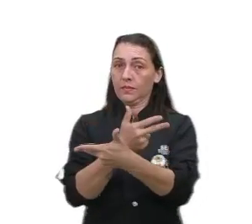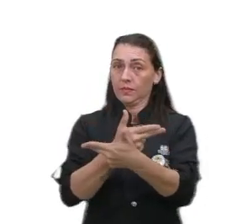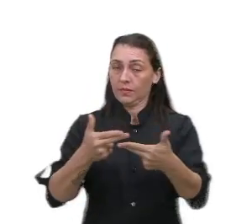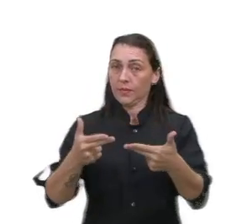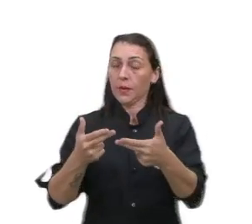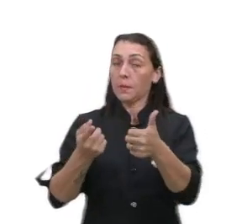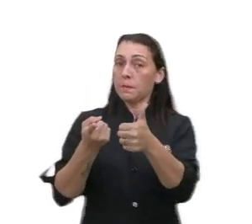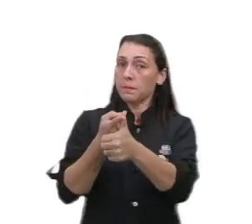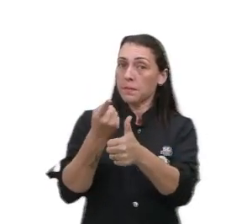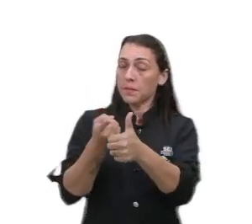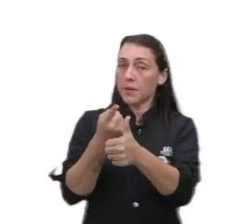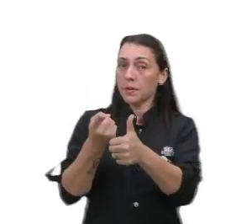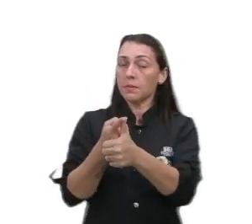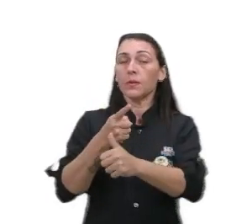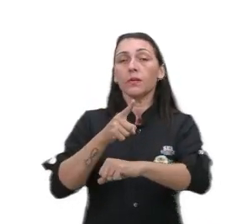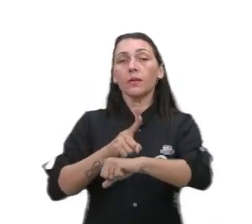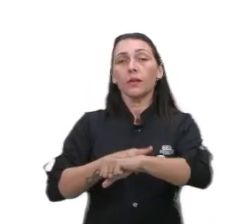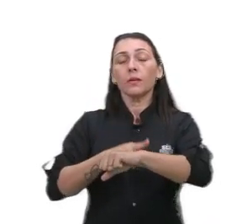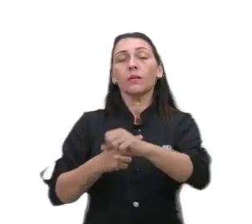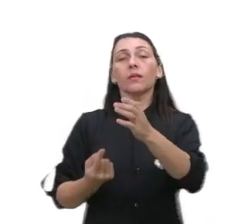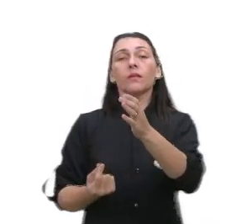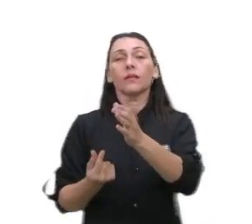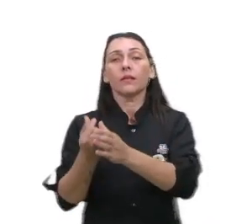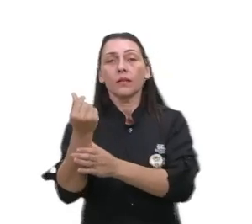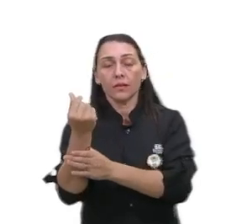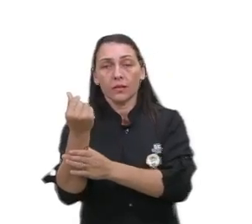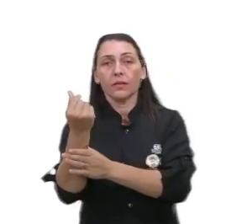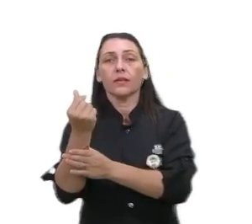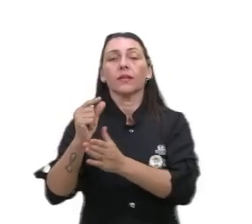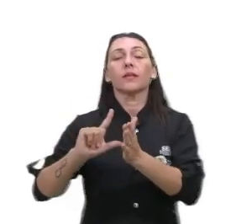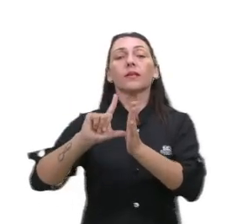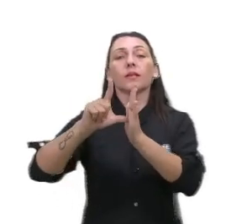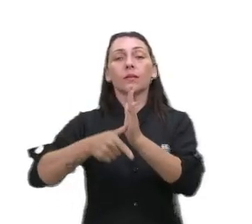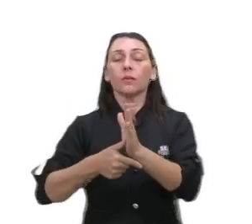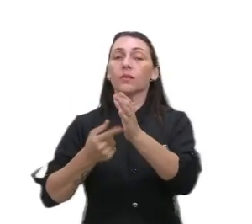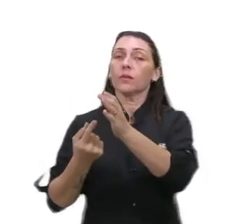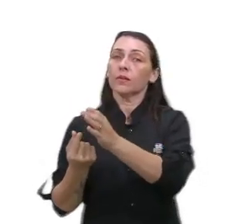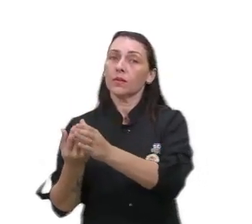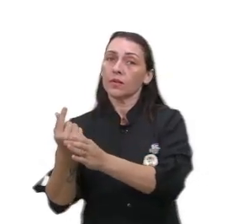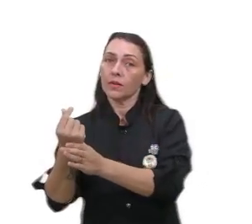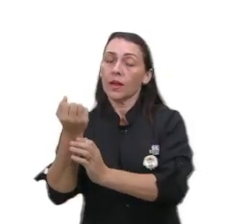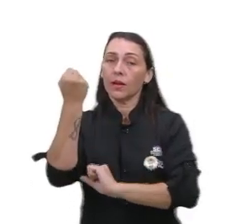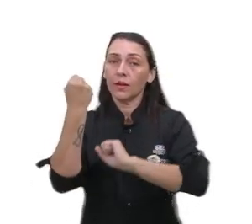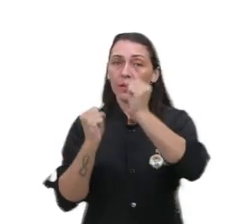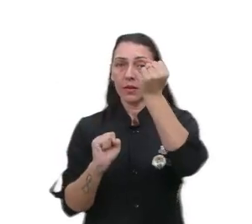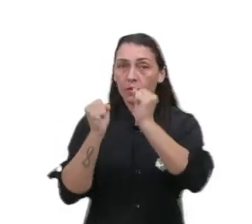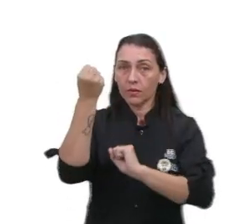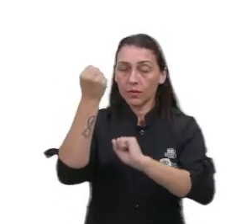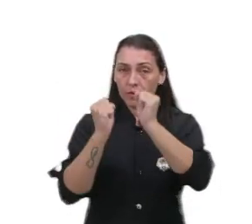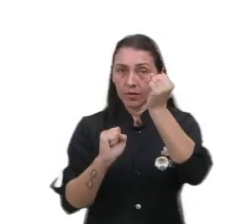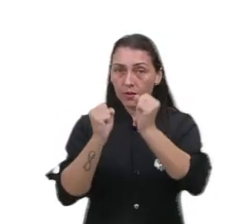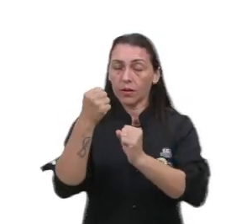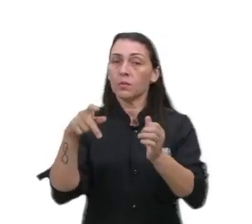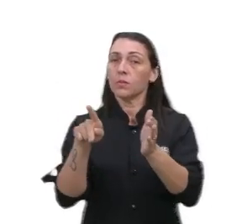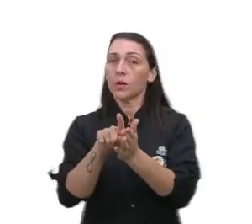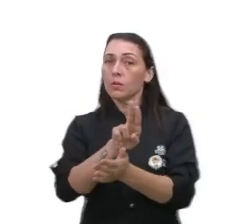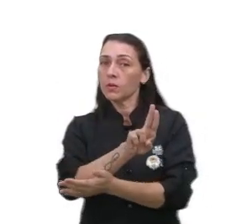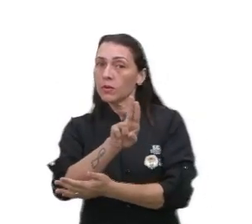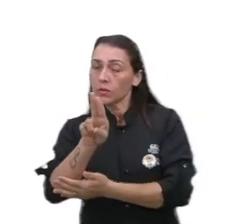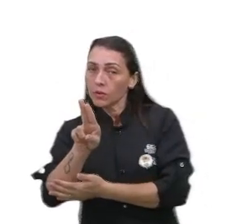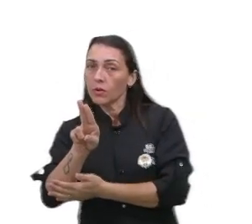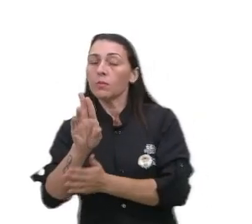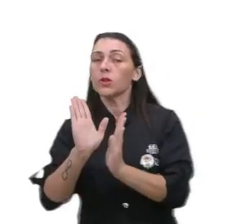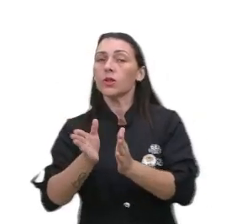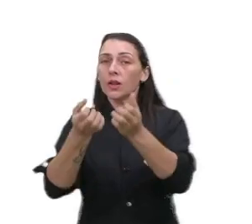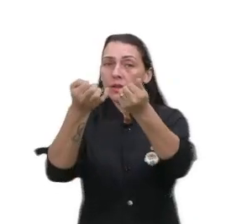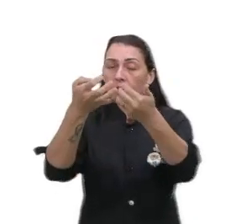ser a primeira fase do capitalismo, seguido do capitalismo industrial, como o próprio nome diz, foi